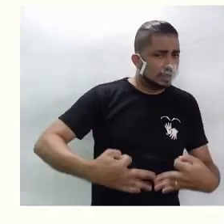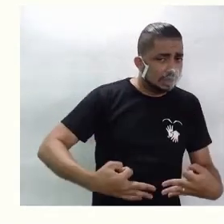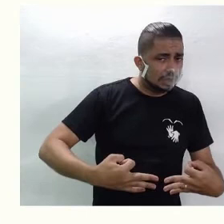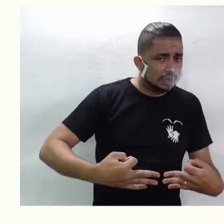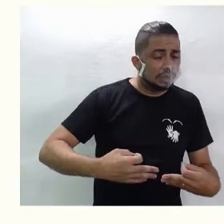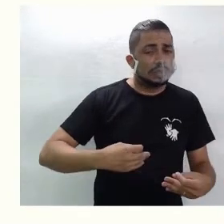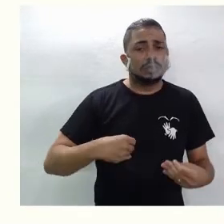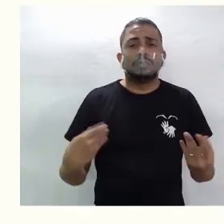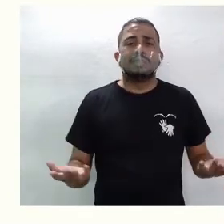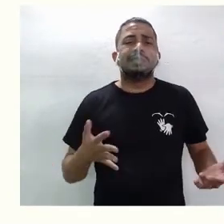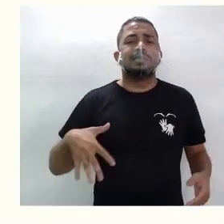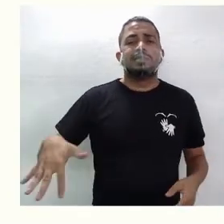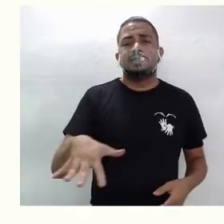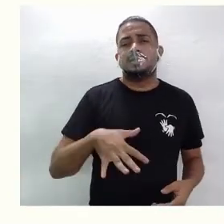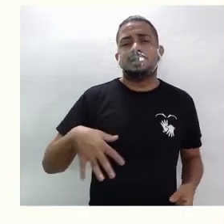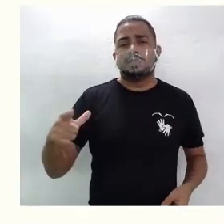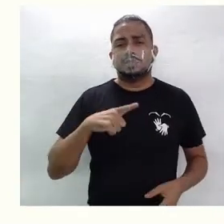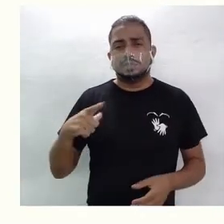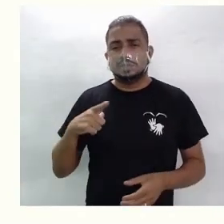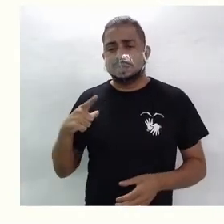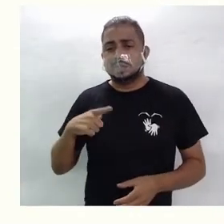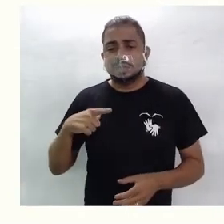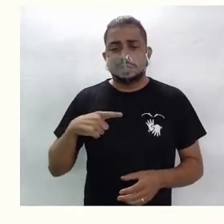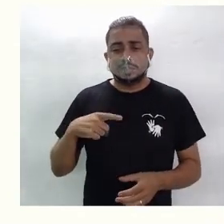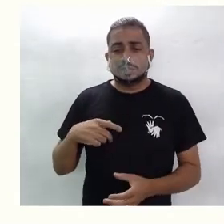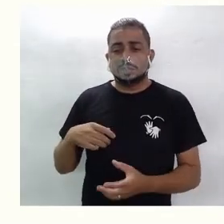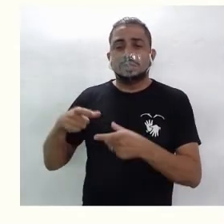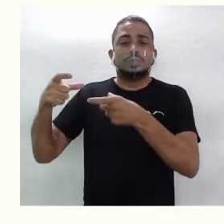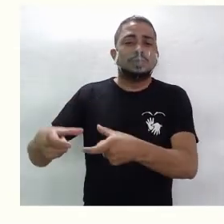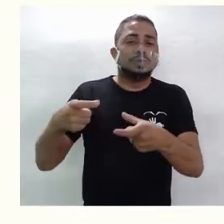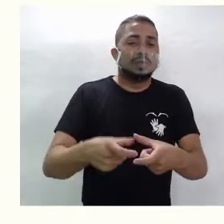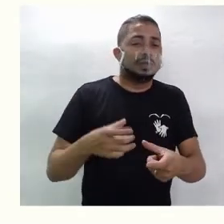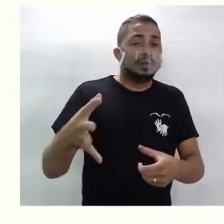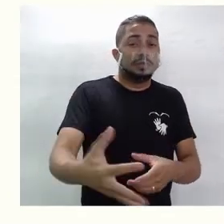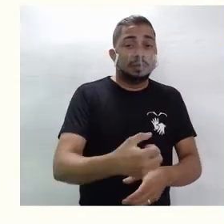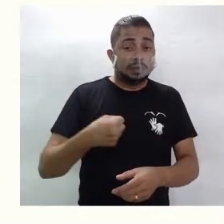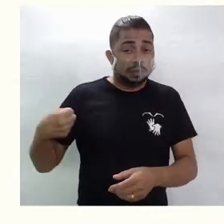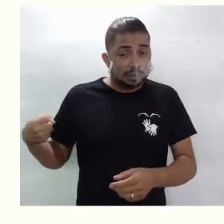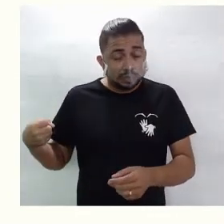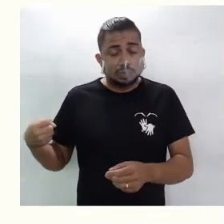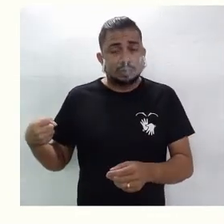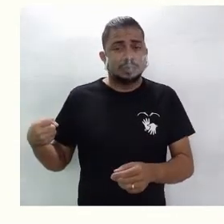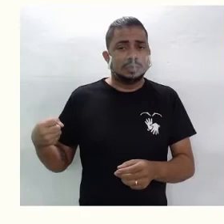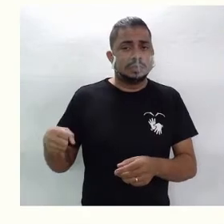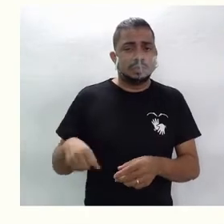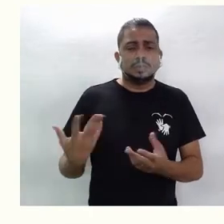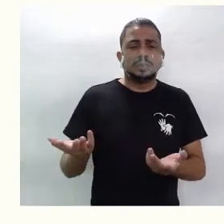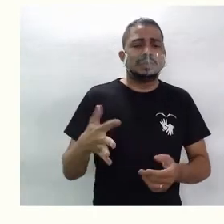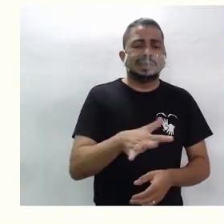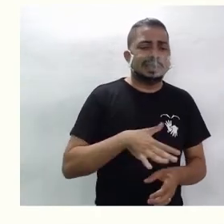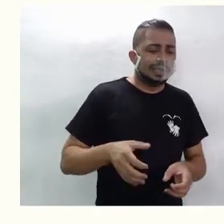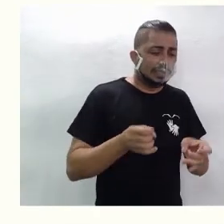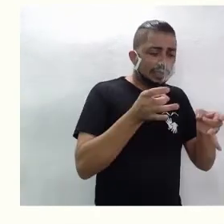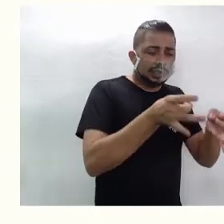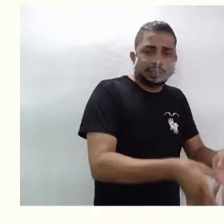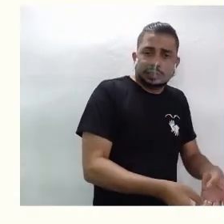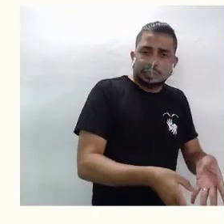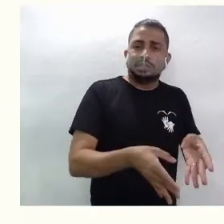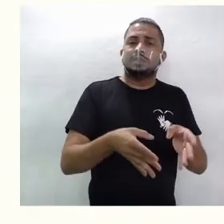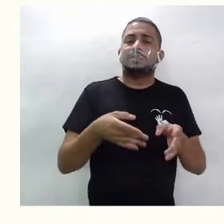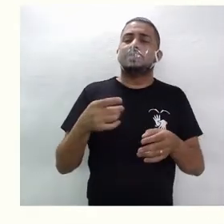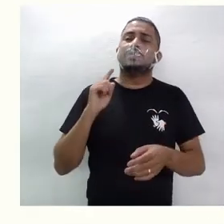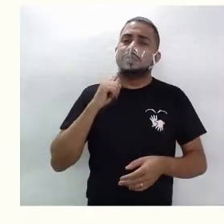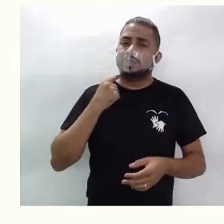quais são as áreas que têm pontos de coleta, quais são as áreas que descartam lixo adequadamente,